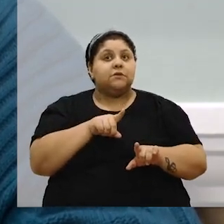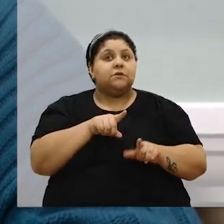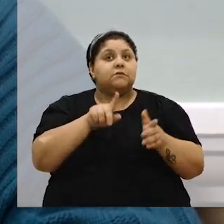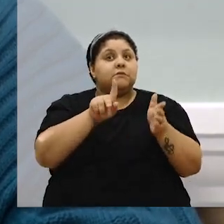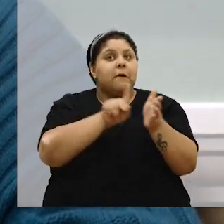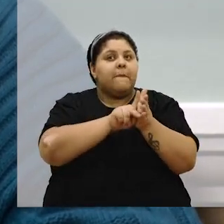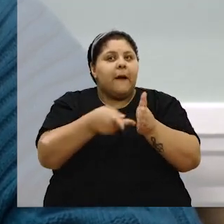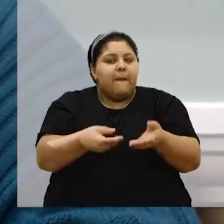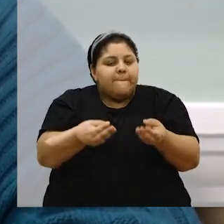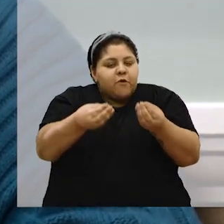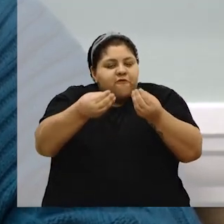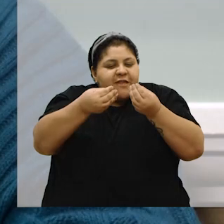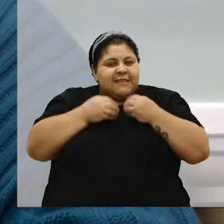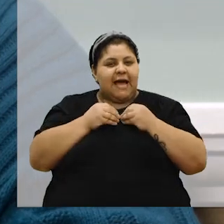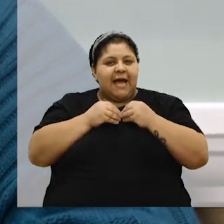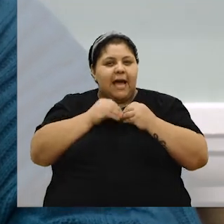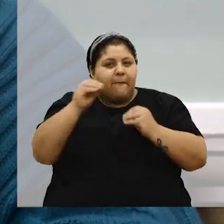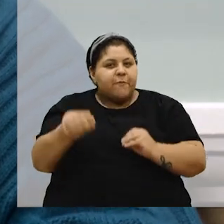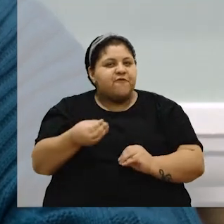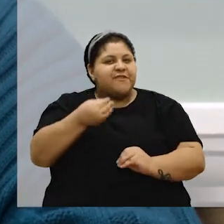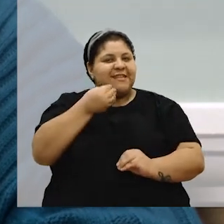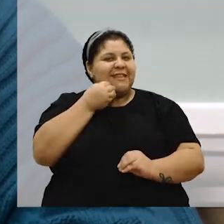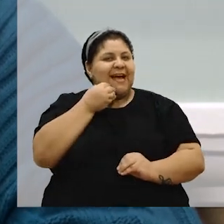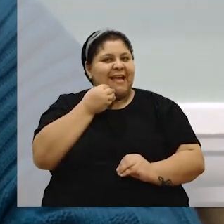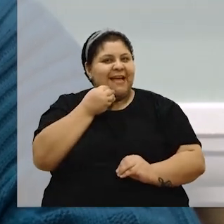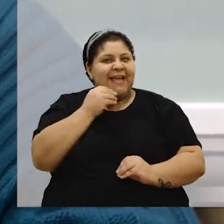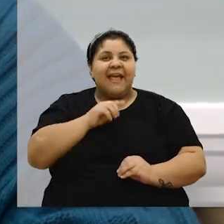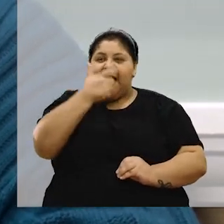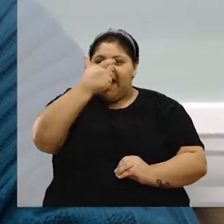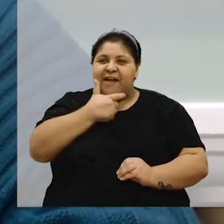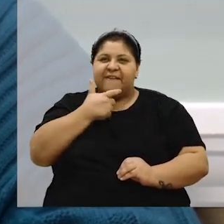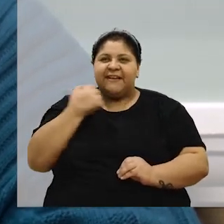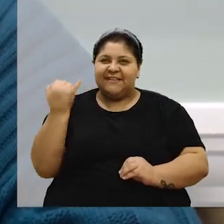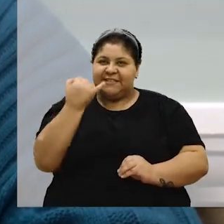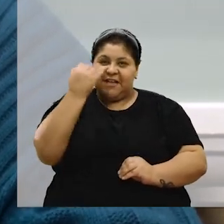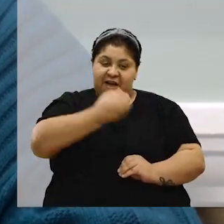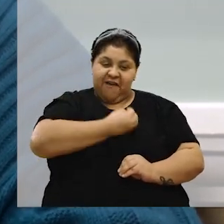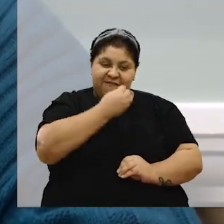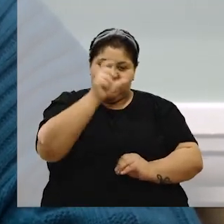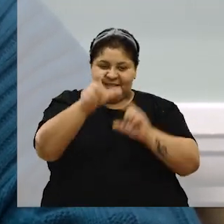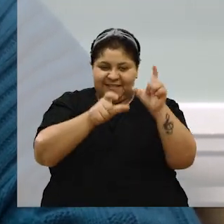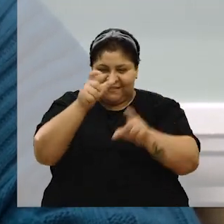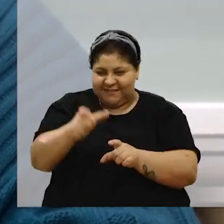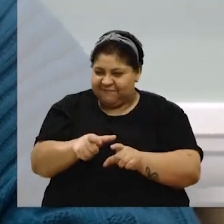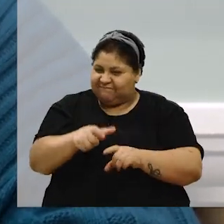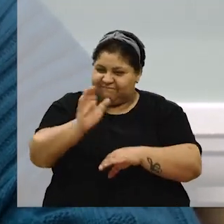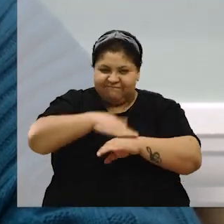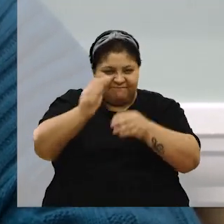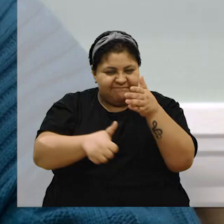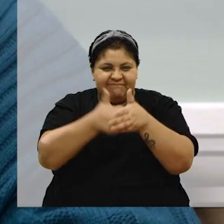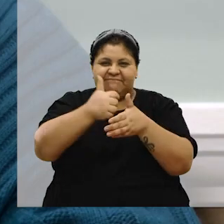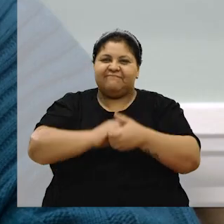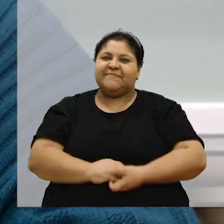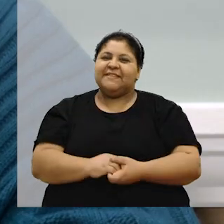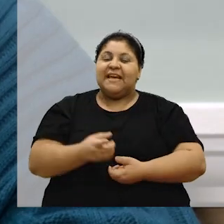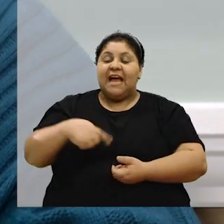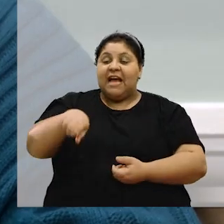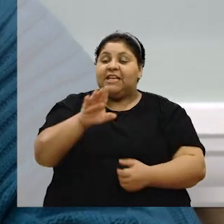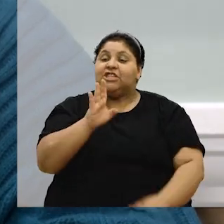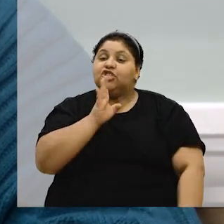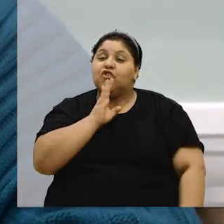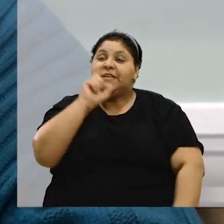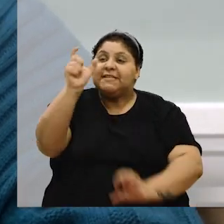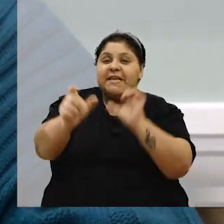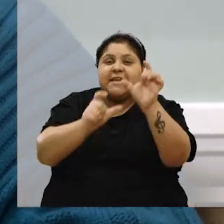vamos nos apropriar um pouco também das ideias dele. Eu acho muito importante a vinda desse pessoal aqui, cada vez melhor, para a